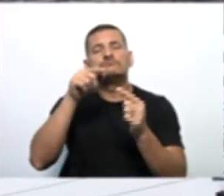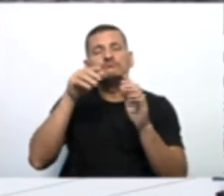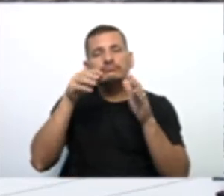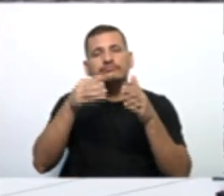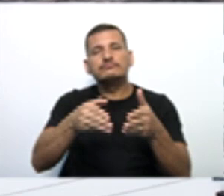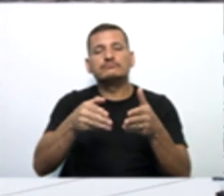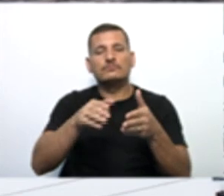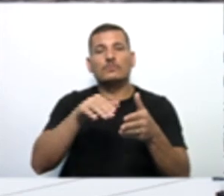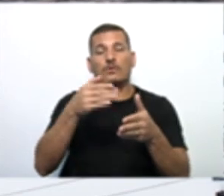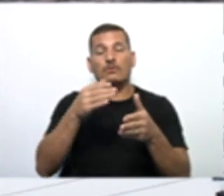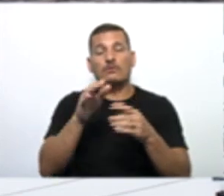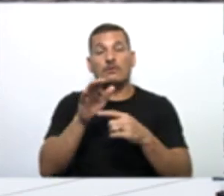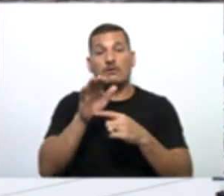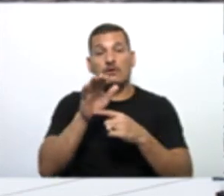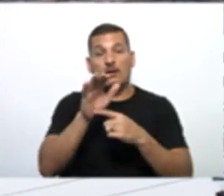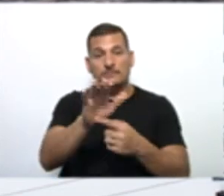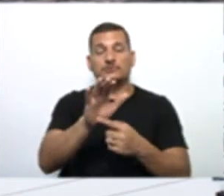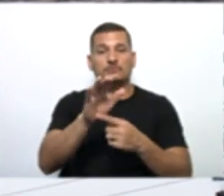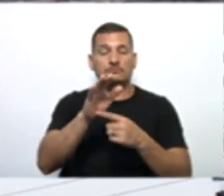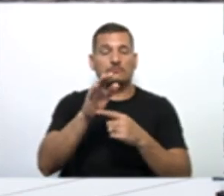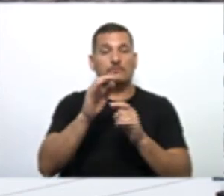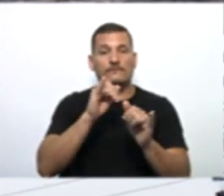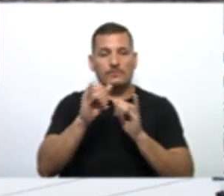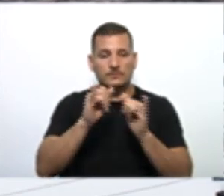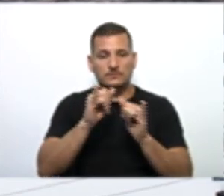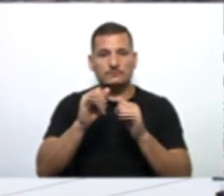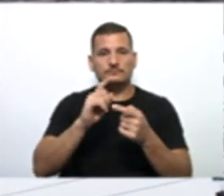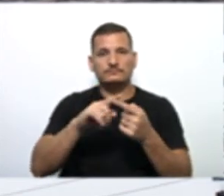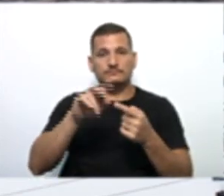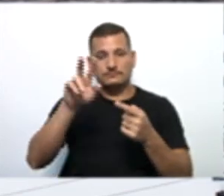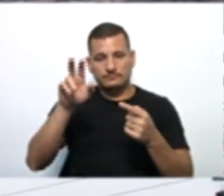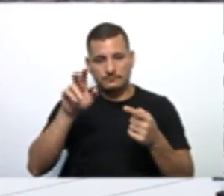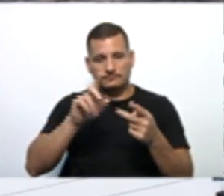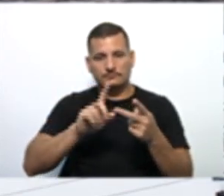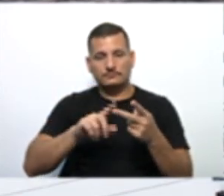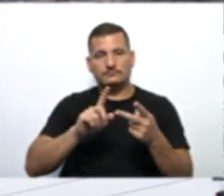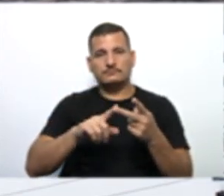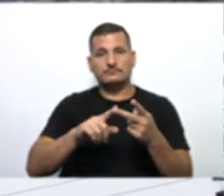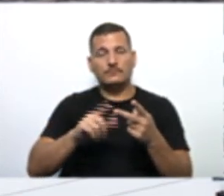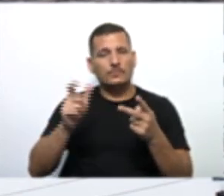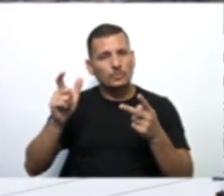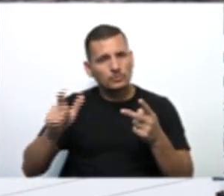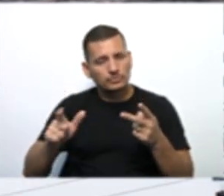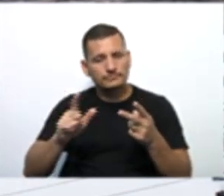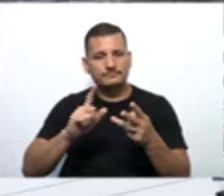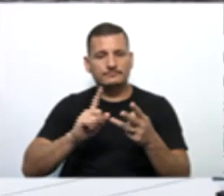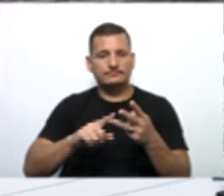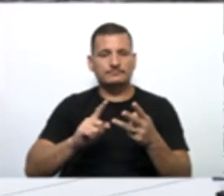as seguintes informações em forma de texto: o tema, período e